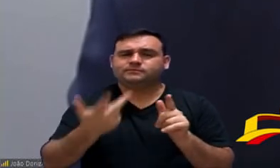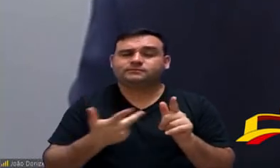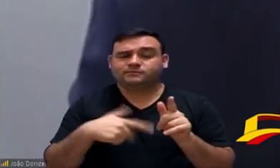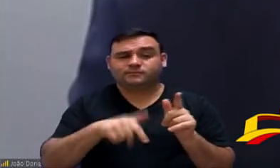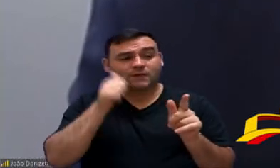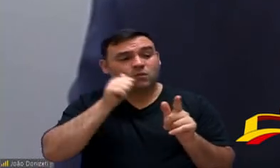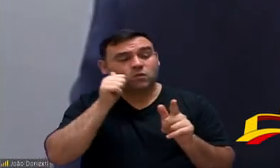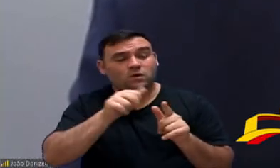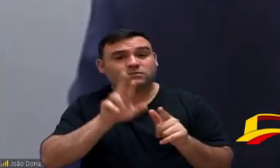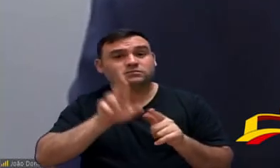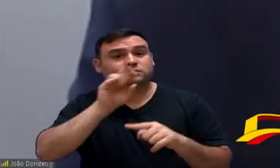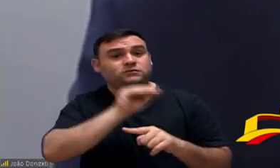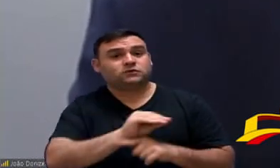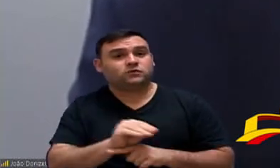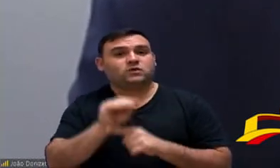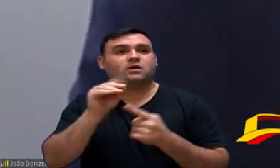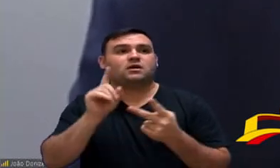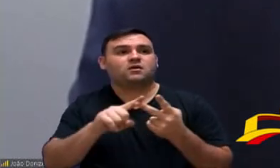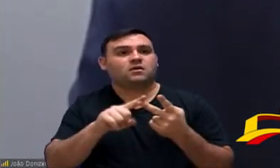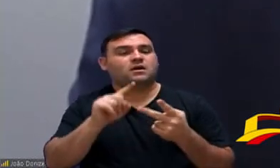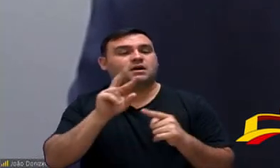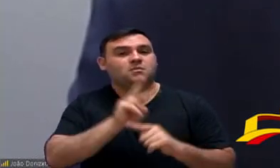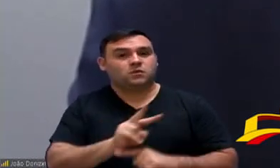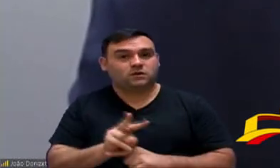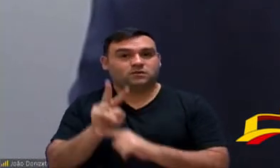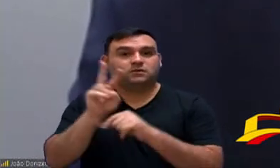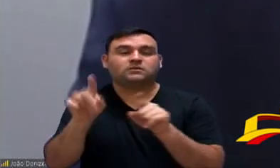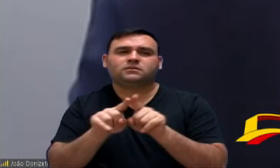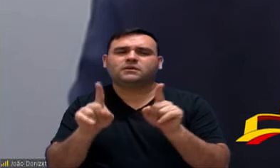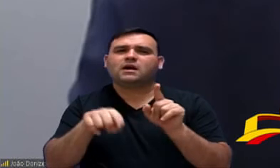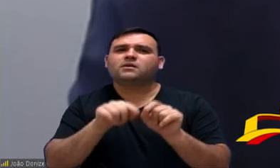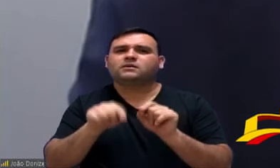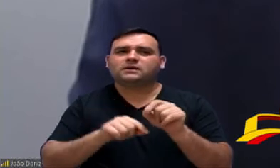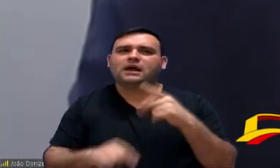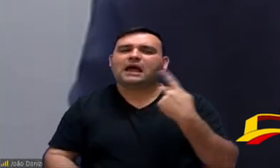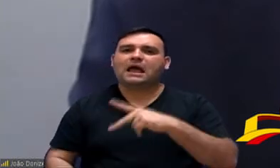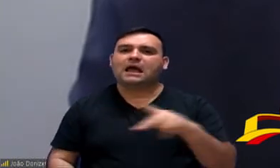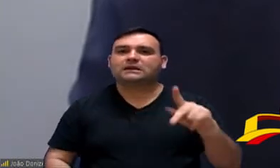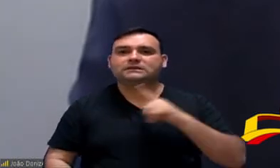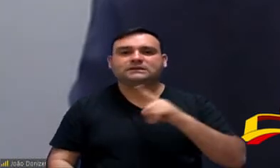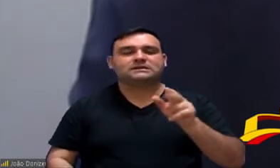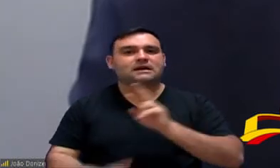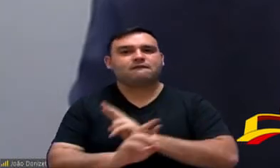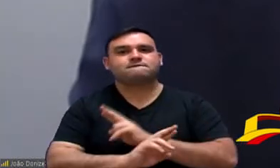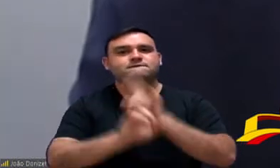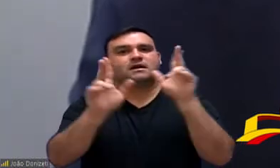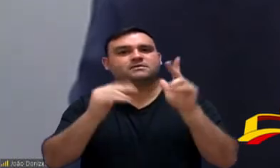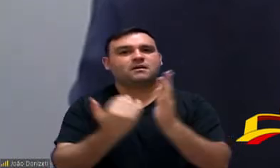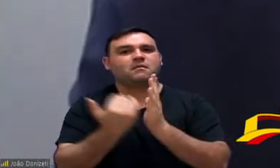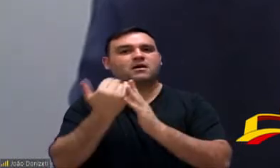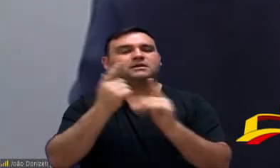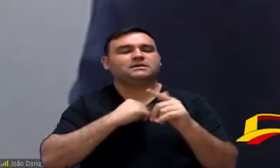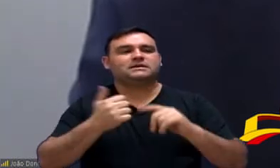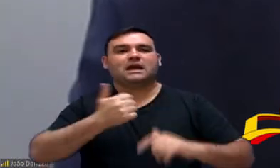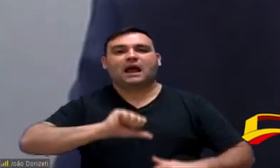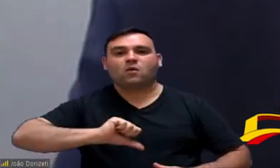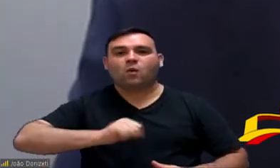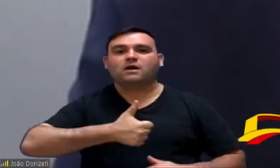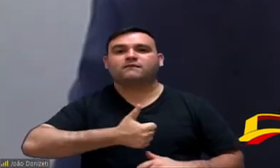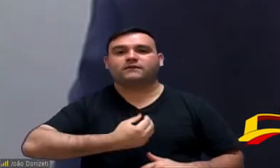as protetoras e as cuidadoras é que fazem a diferença na qualidade de